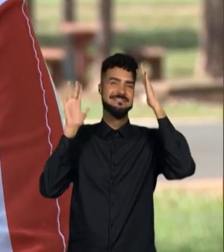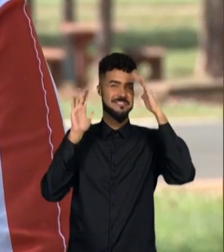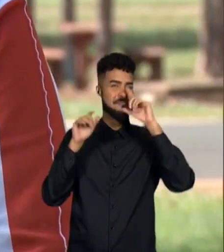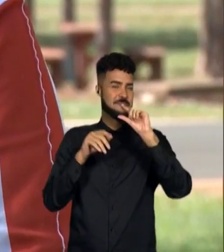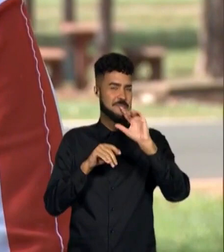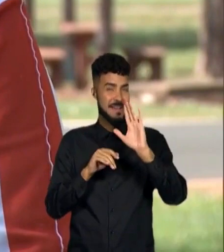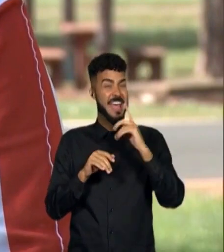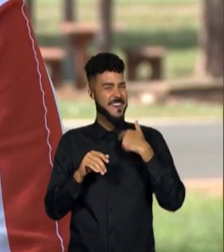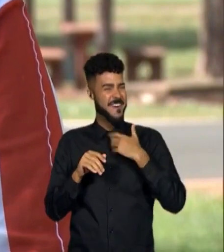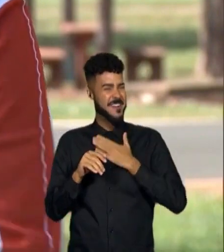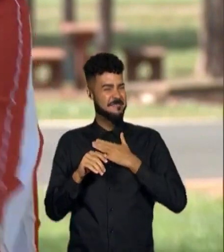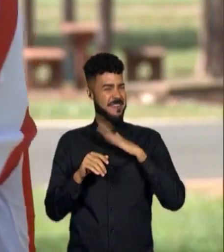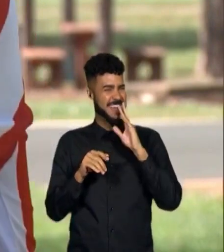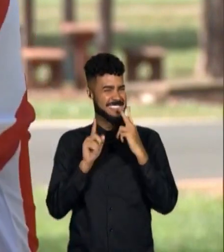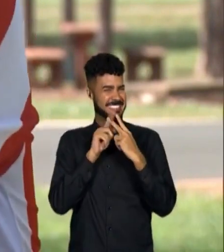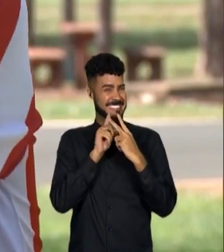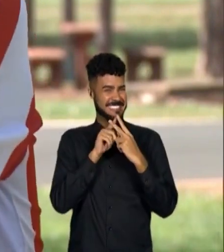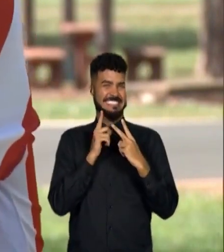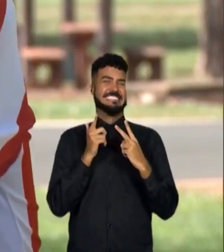Eu gosto mais da pitoresca.